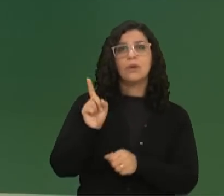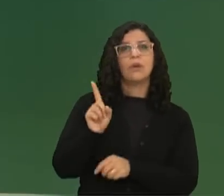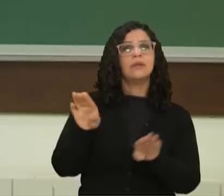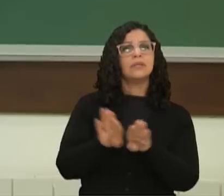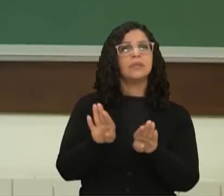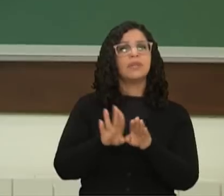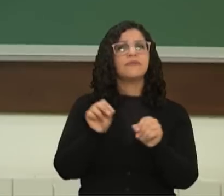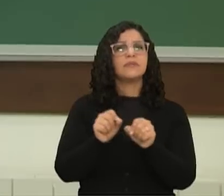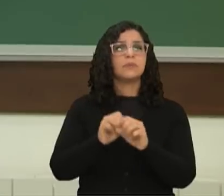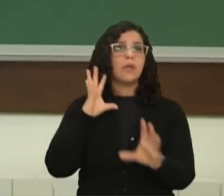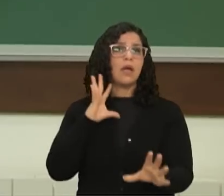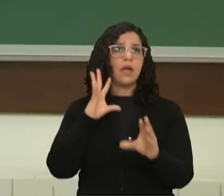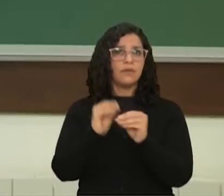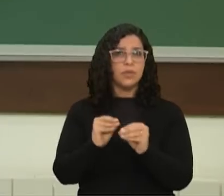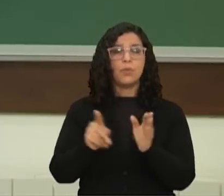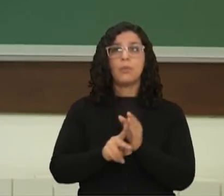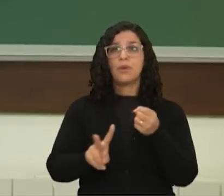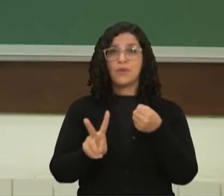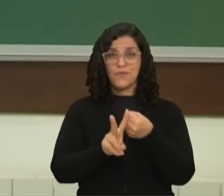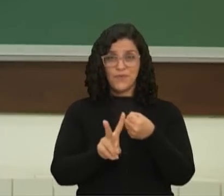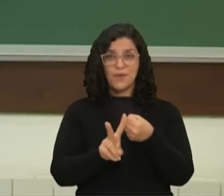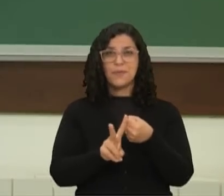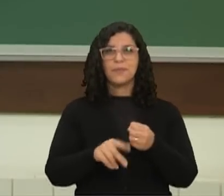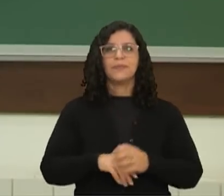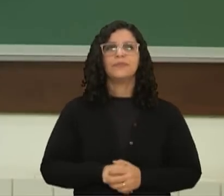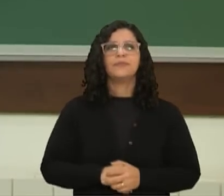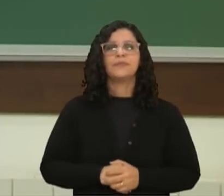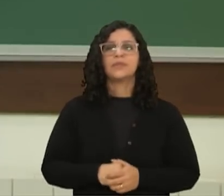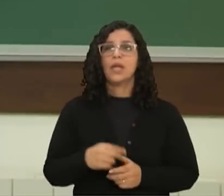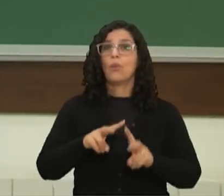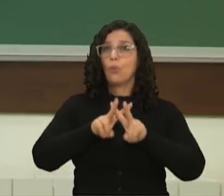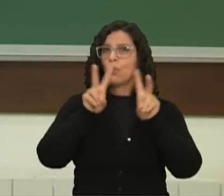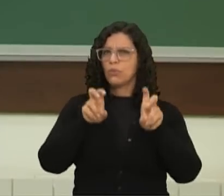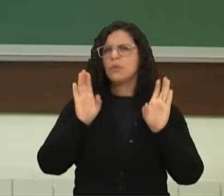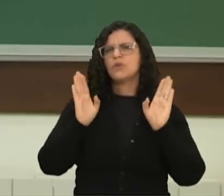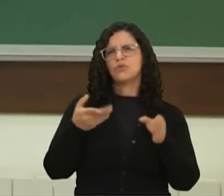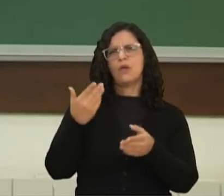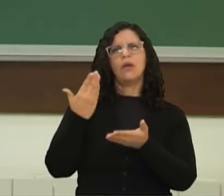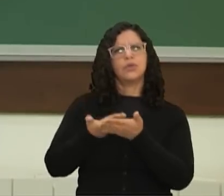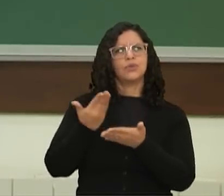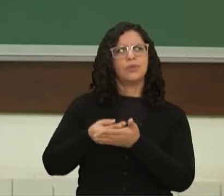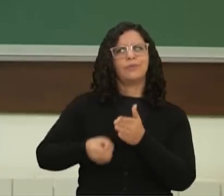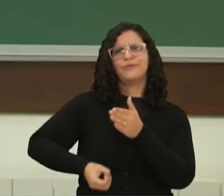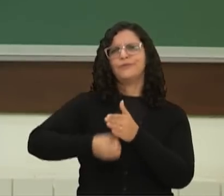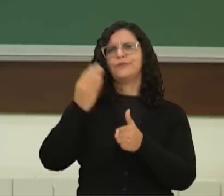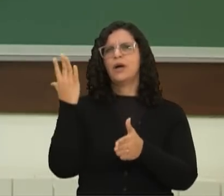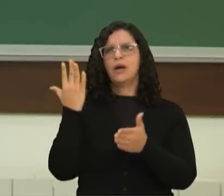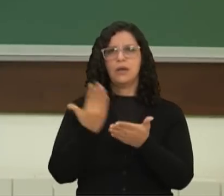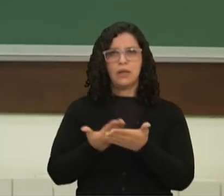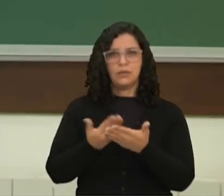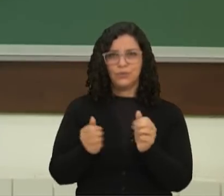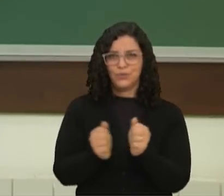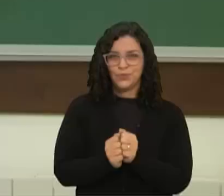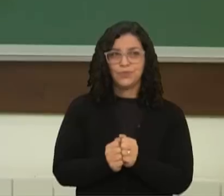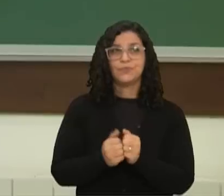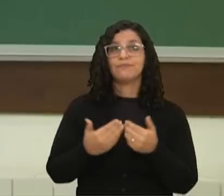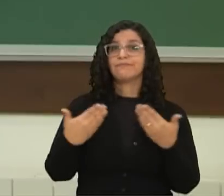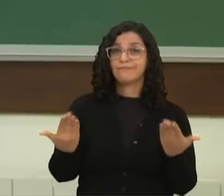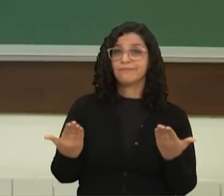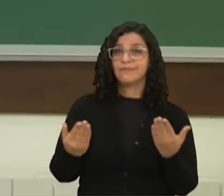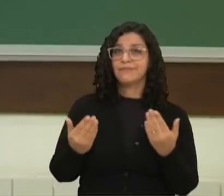fizemos uma revisão sobre o Modal Verbs, que é um assunto que nós já trabalhamos várias aulas aqui juntos.